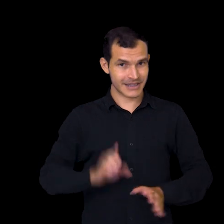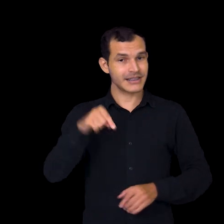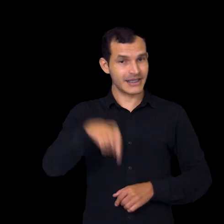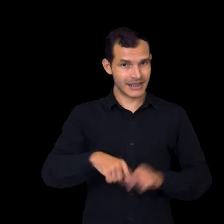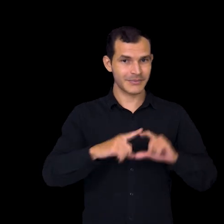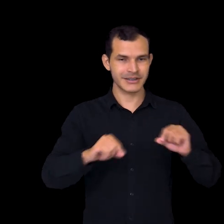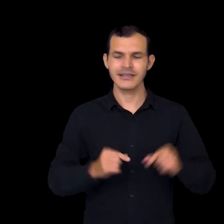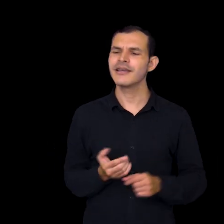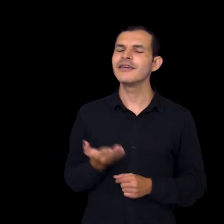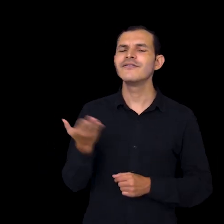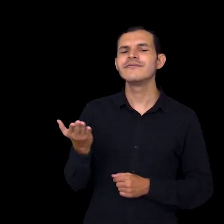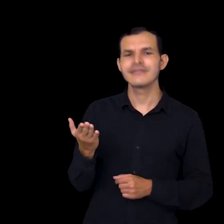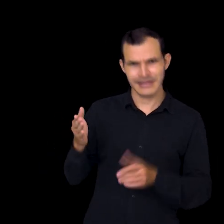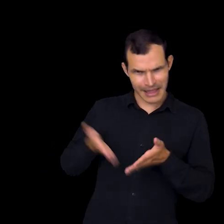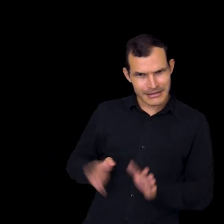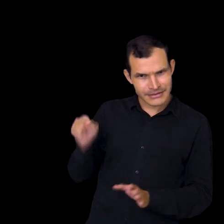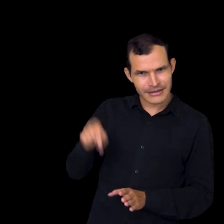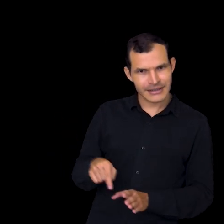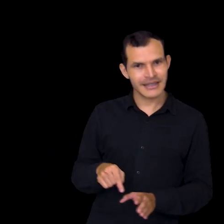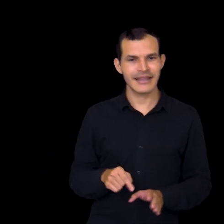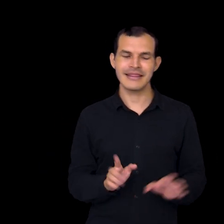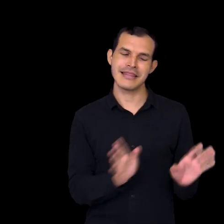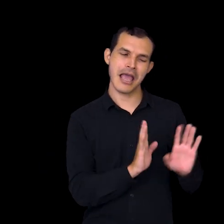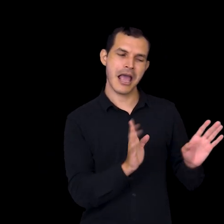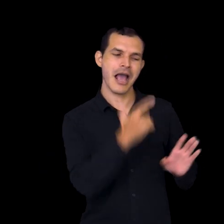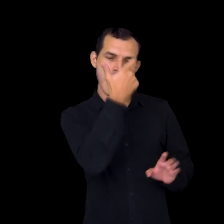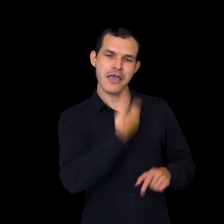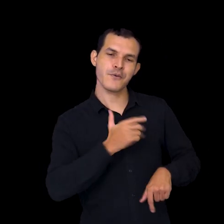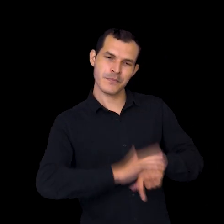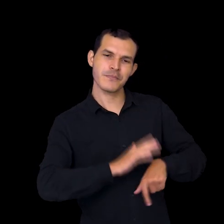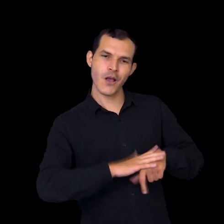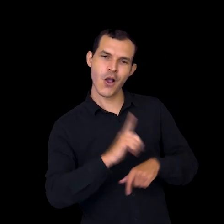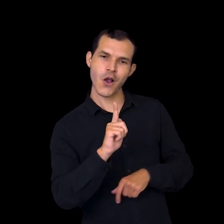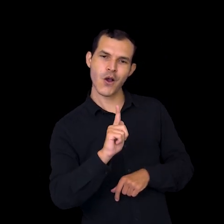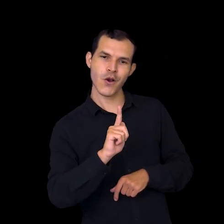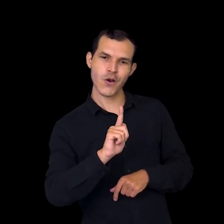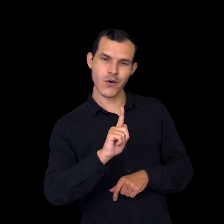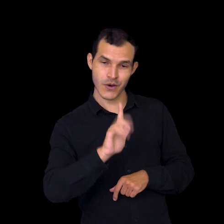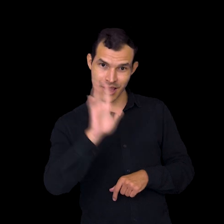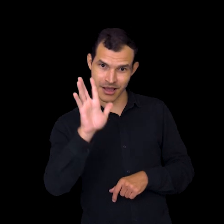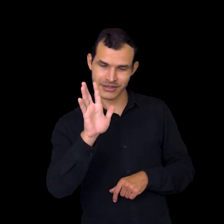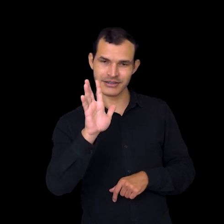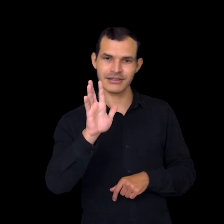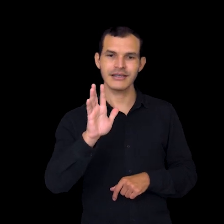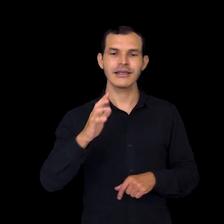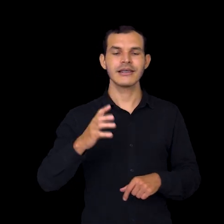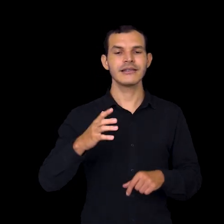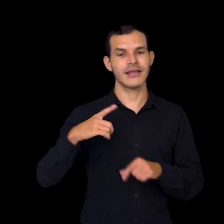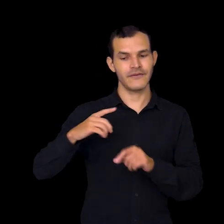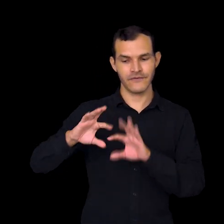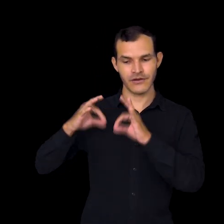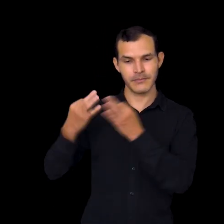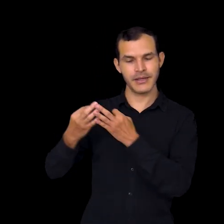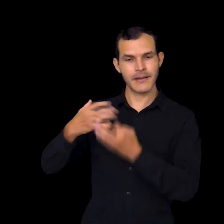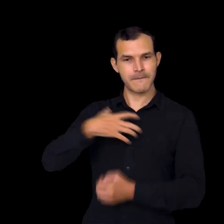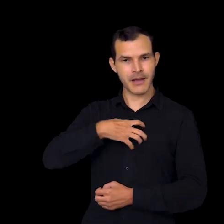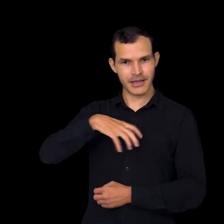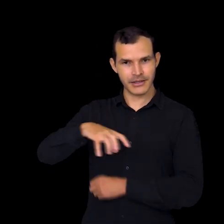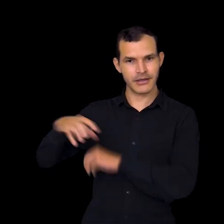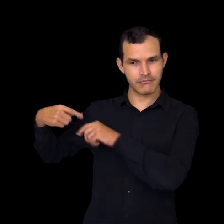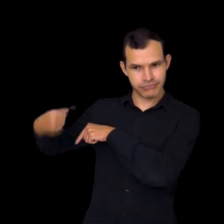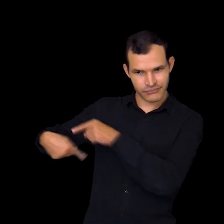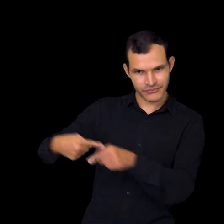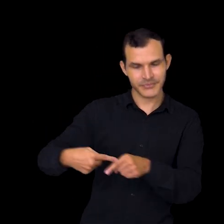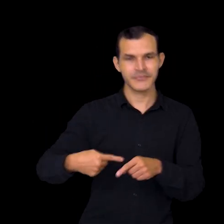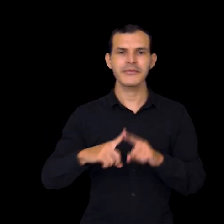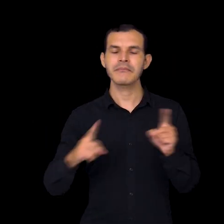você nasceu aqui? Não, eu sou uma goiana de raízes baianas. Mas também me identifico muito assim com Brasília.